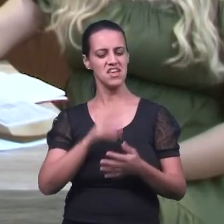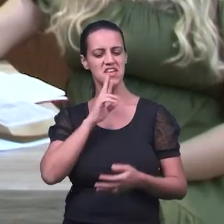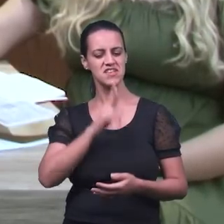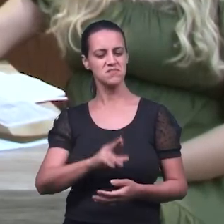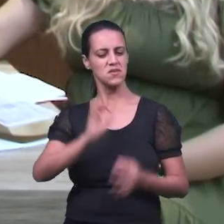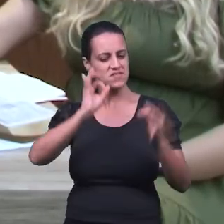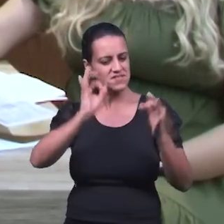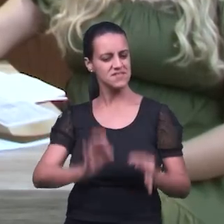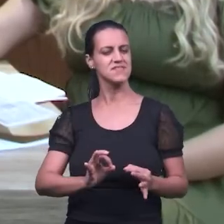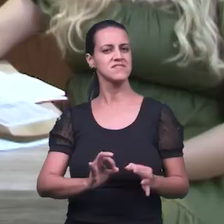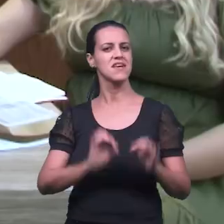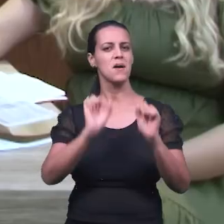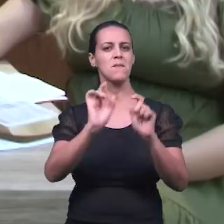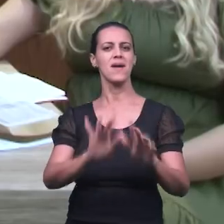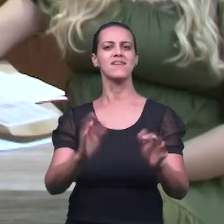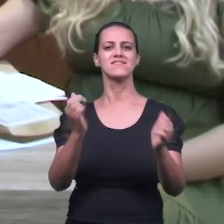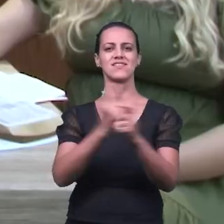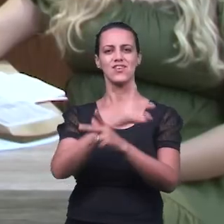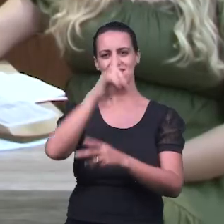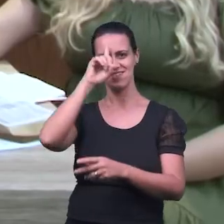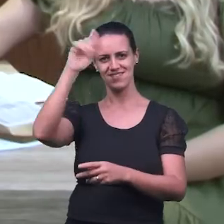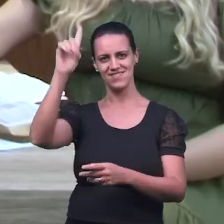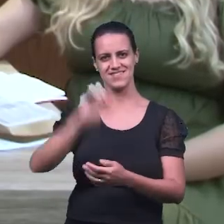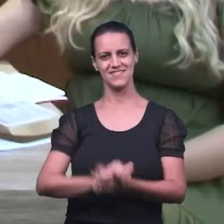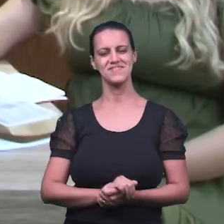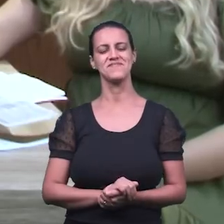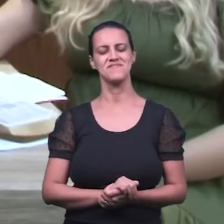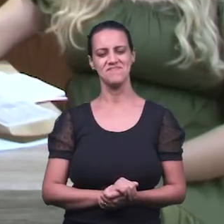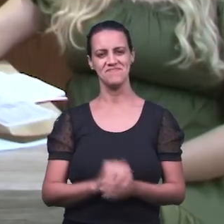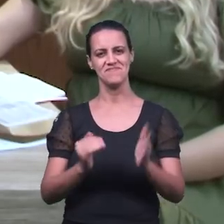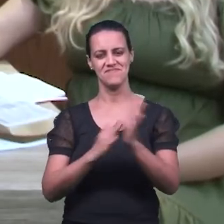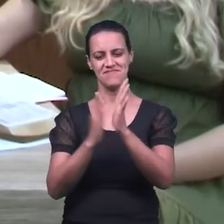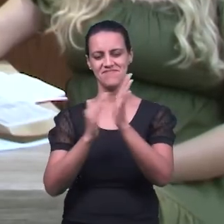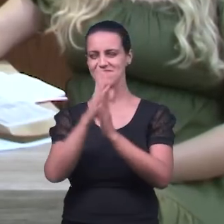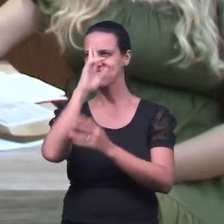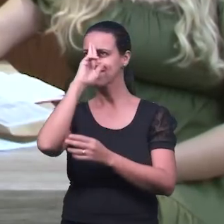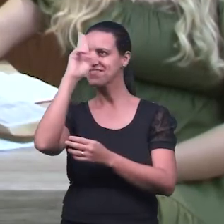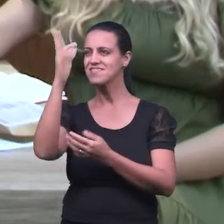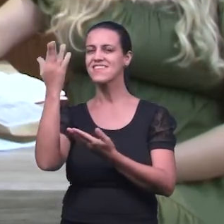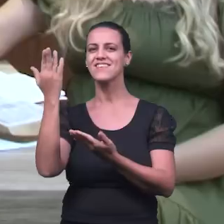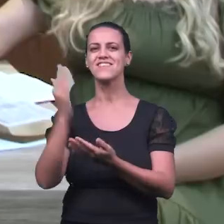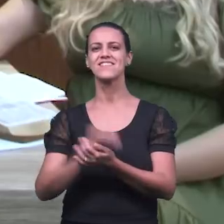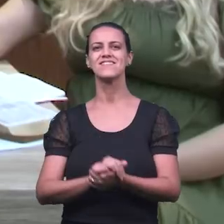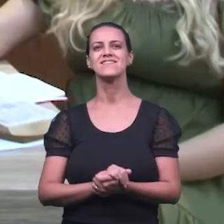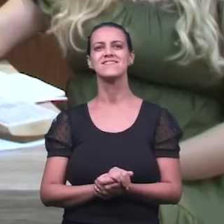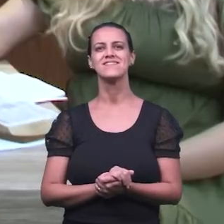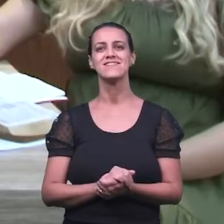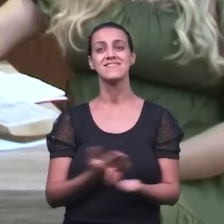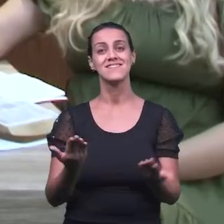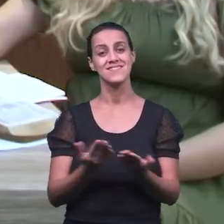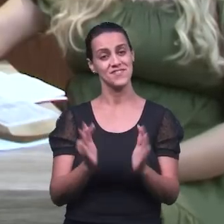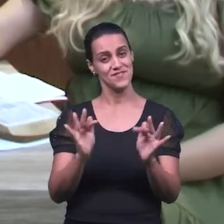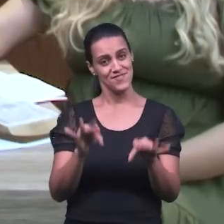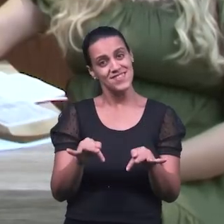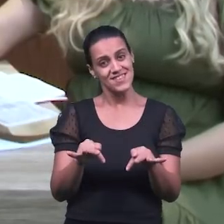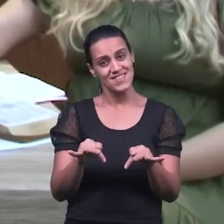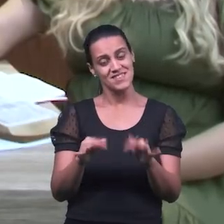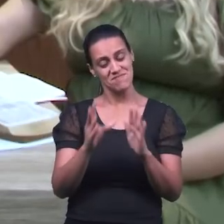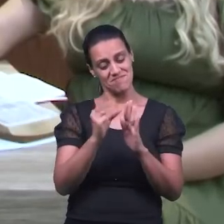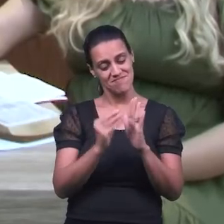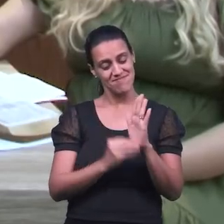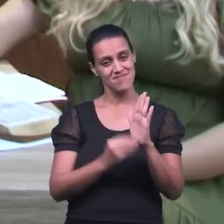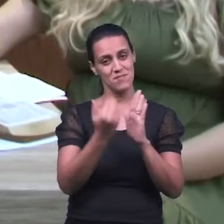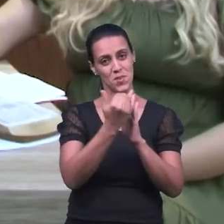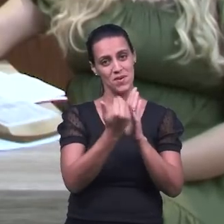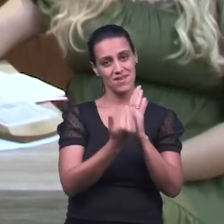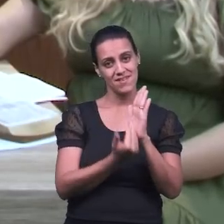última pergunta. Foi uma bênção. Glória a Deus. Glória a Jesus. Louvado seja o nome do Senhor. Meus irmãos, nós chegamos ao final de mais uma